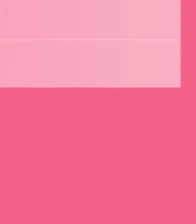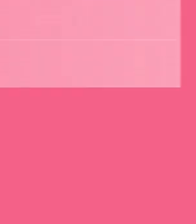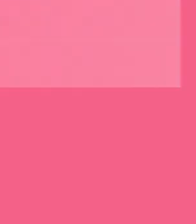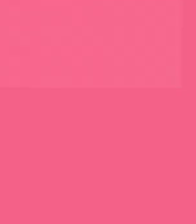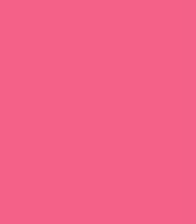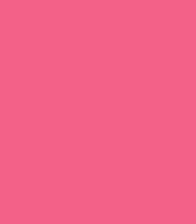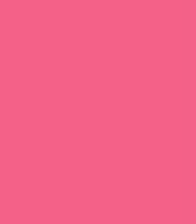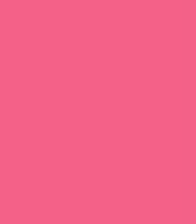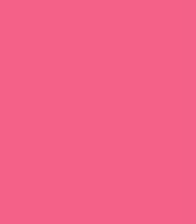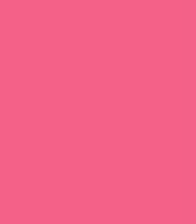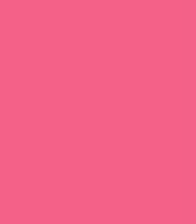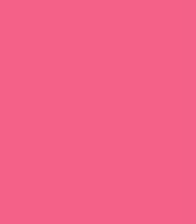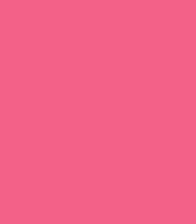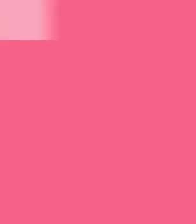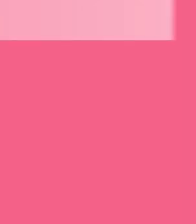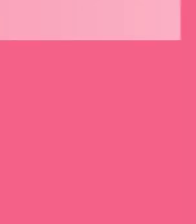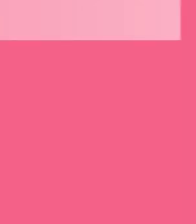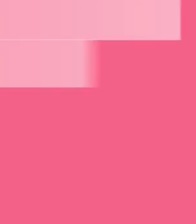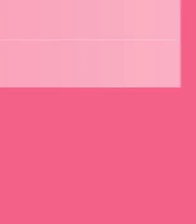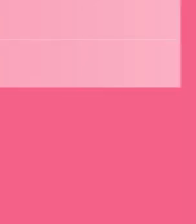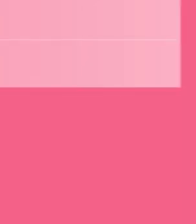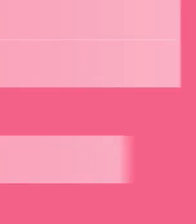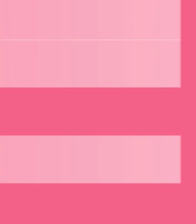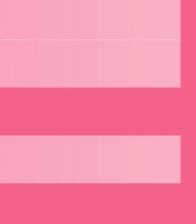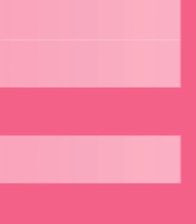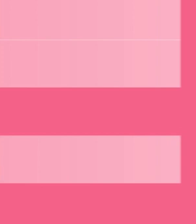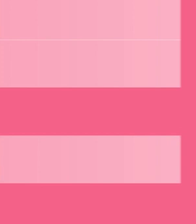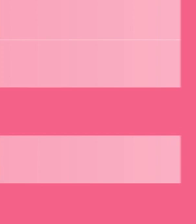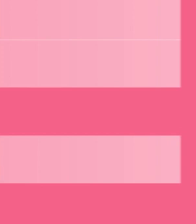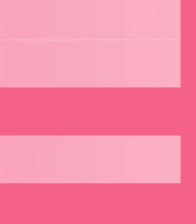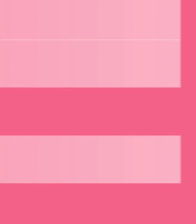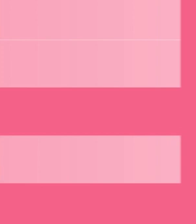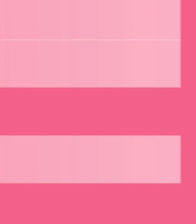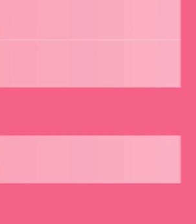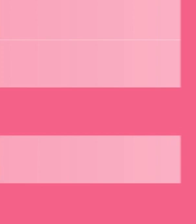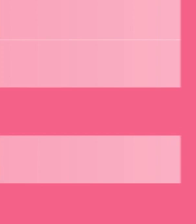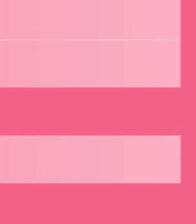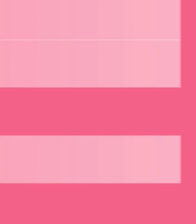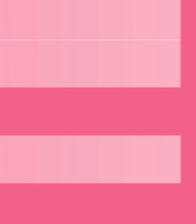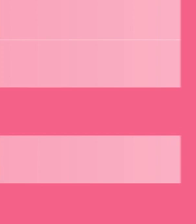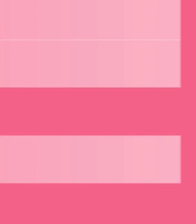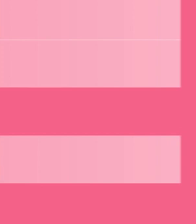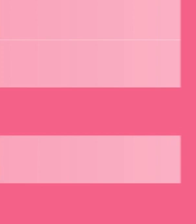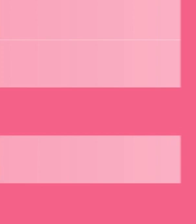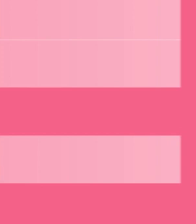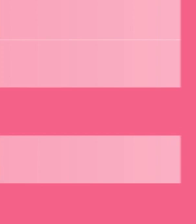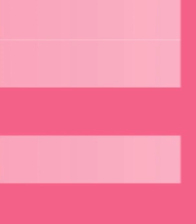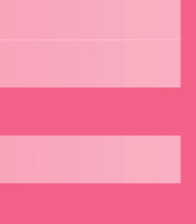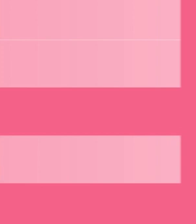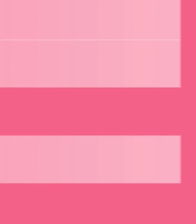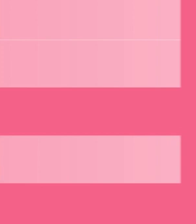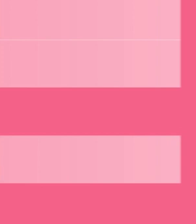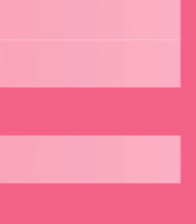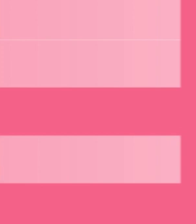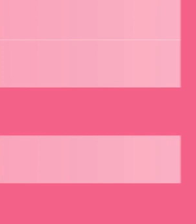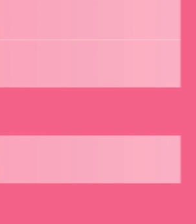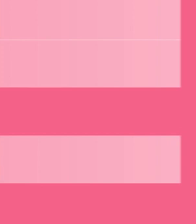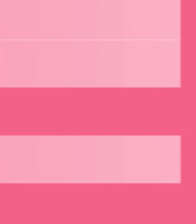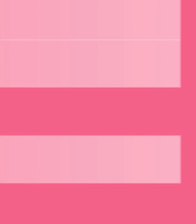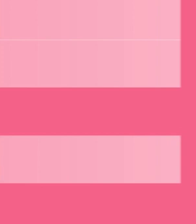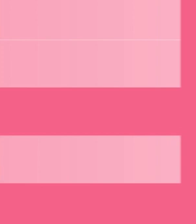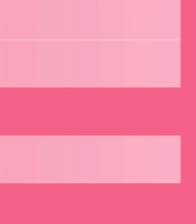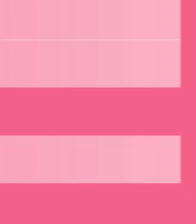benefícios. Vaga para assistente de suporte ao cliente. O candidato precisa ter ensino superior completo ou